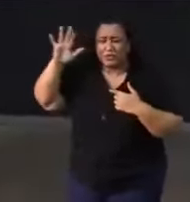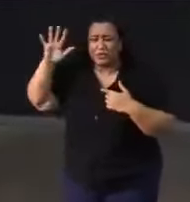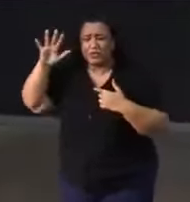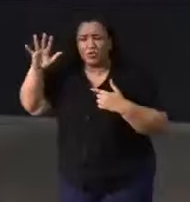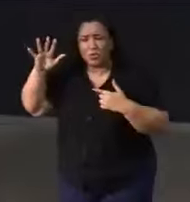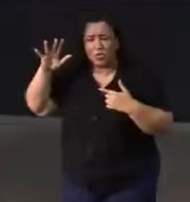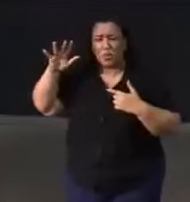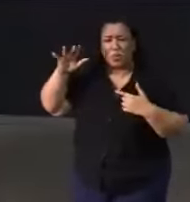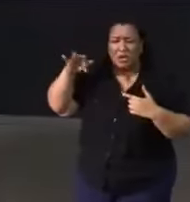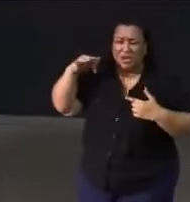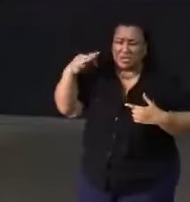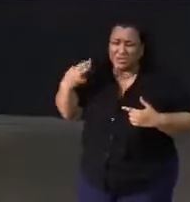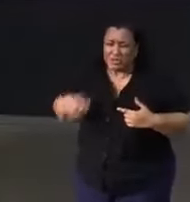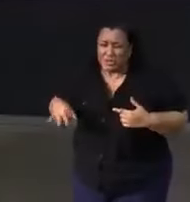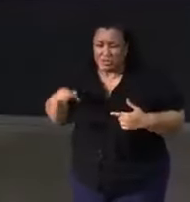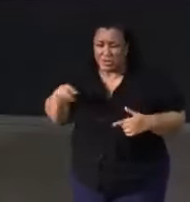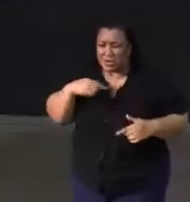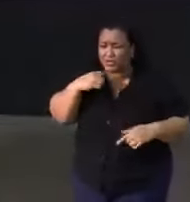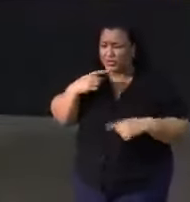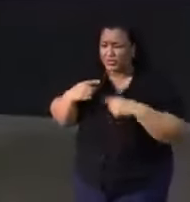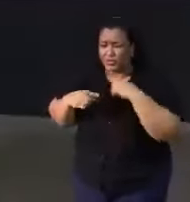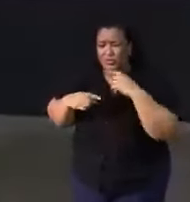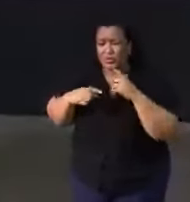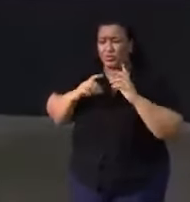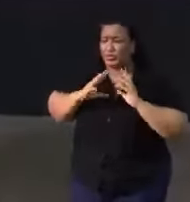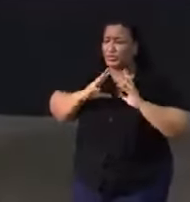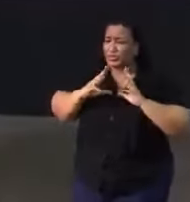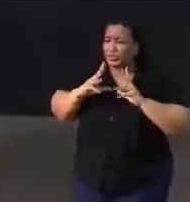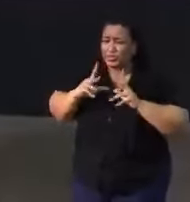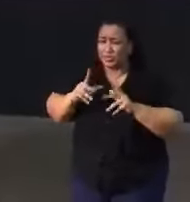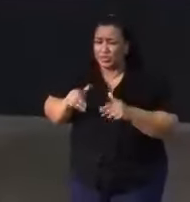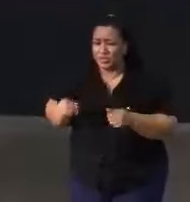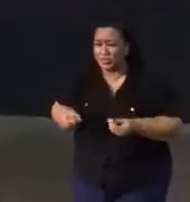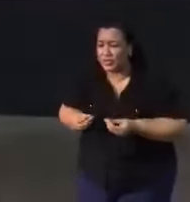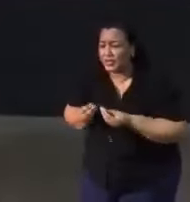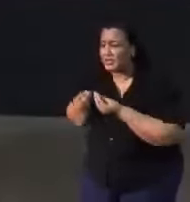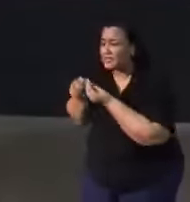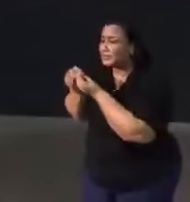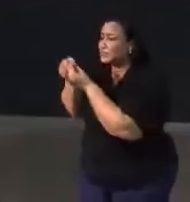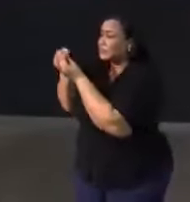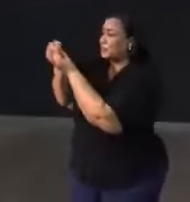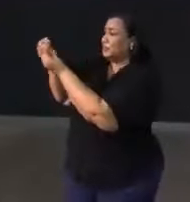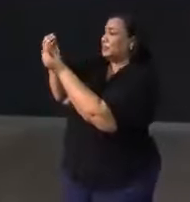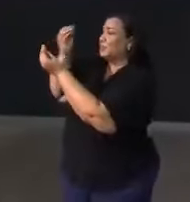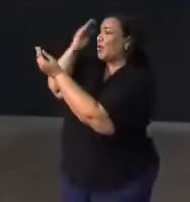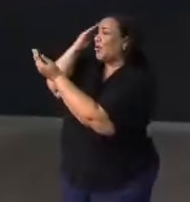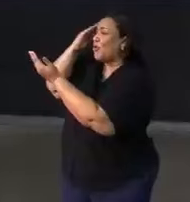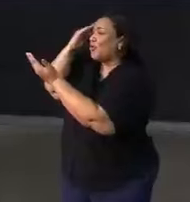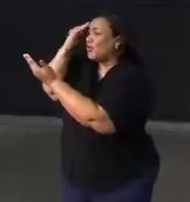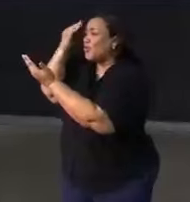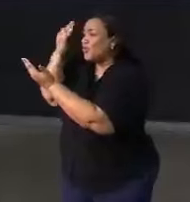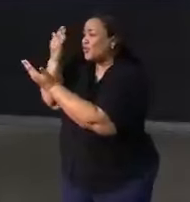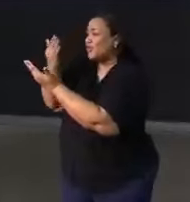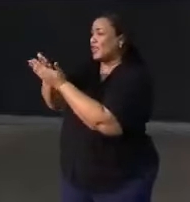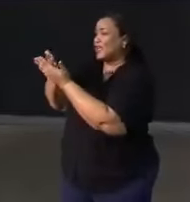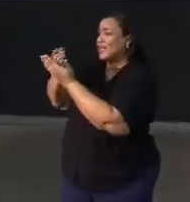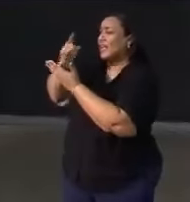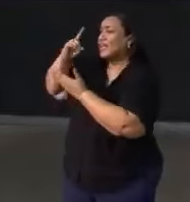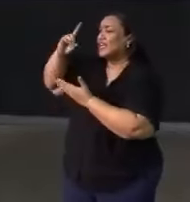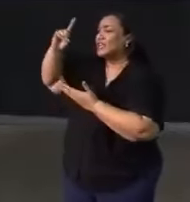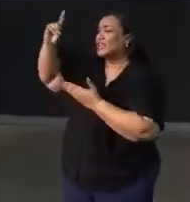suas dores, suas dúvidas. Entrega tudo ao Senhor e confia. Ele sabe o que é melhor para